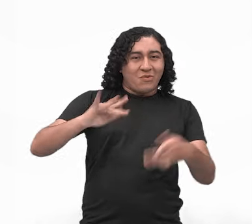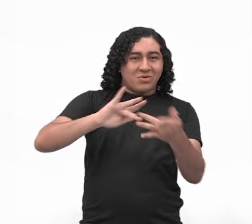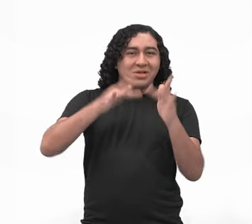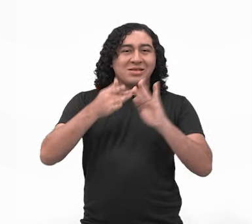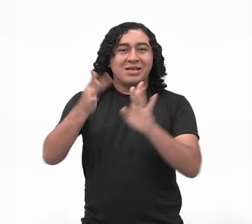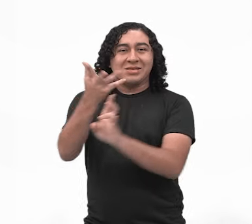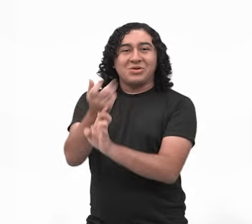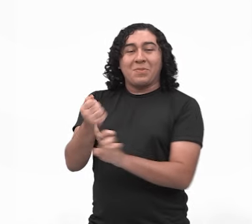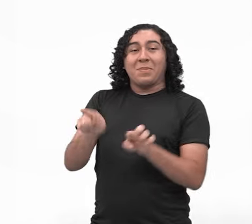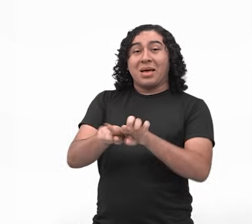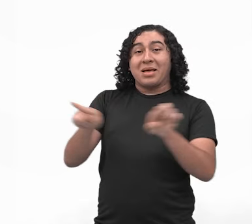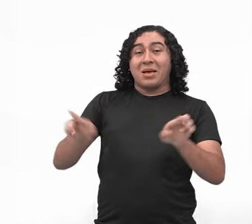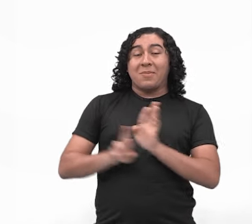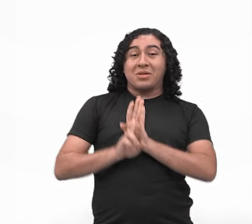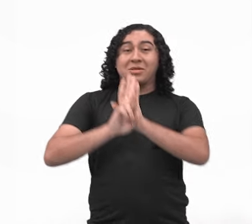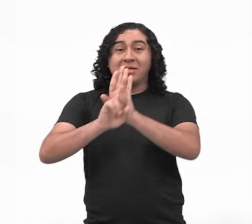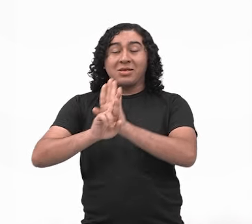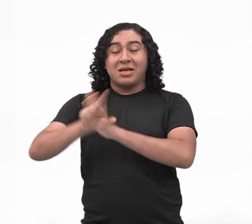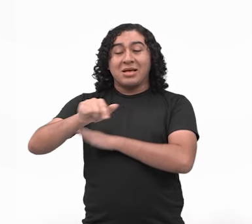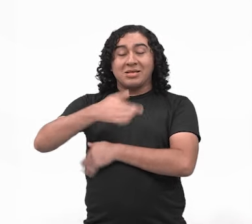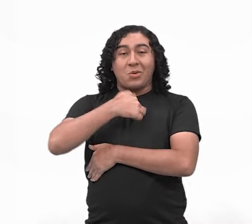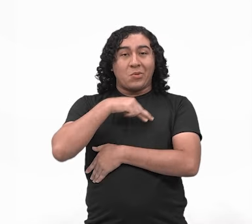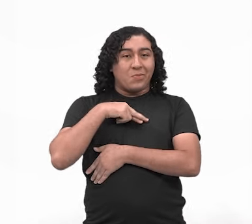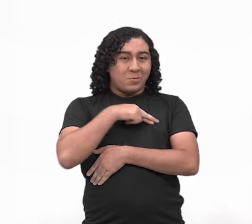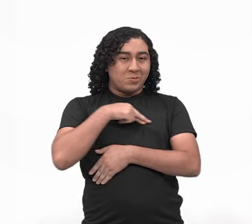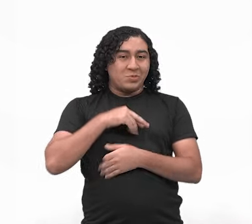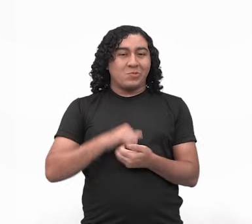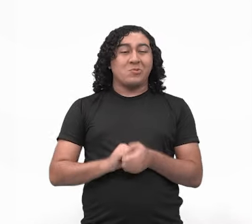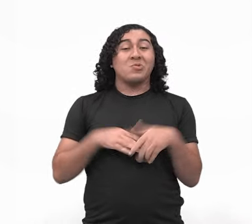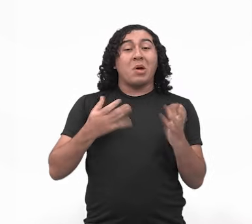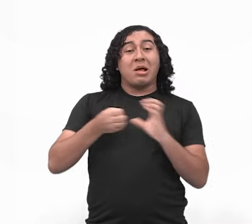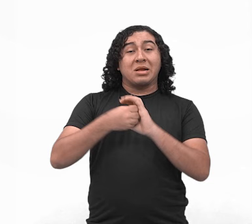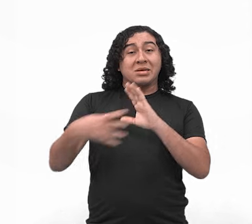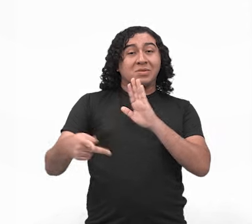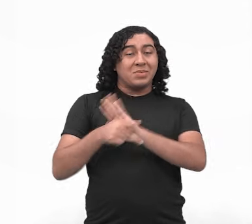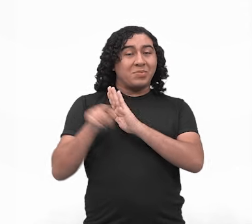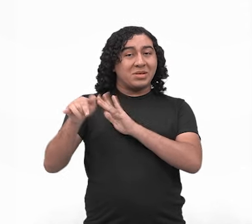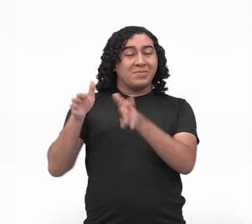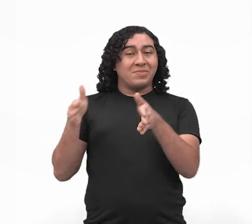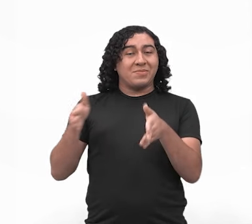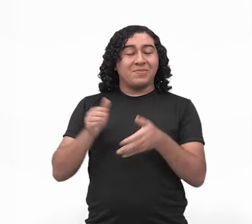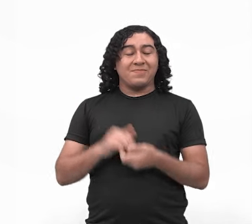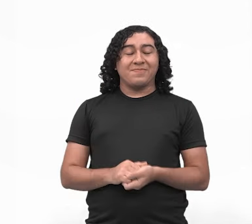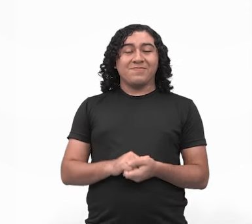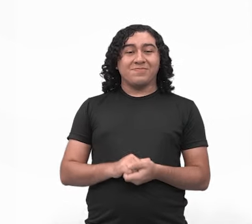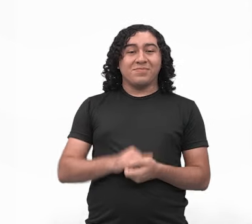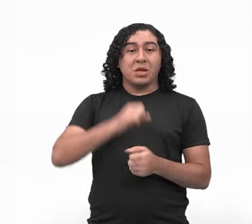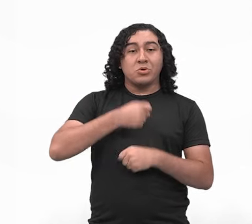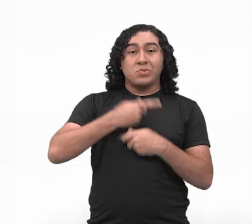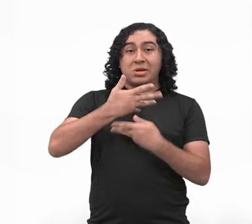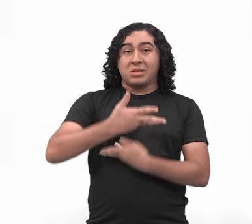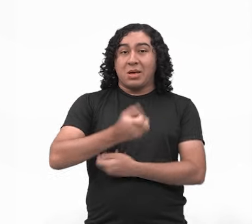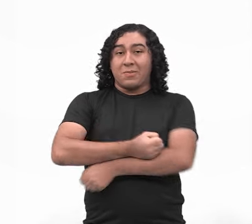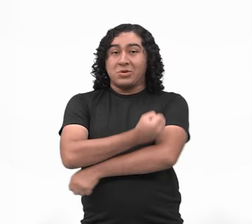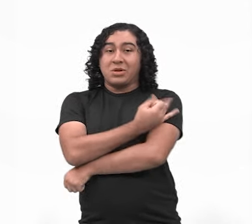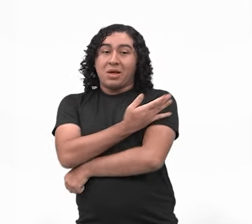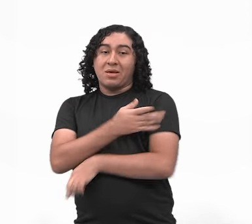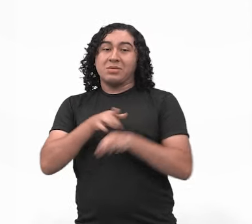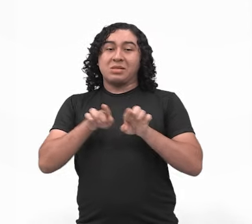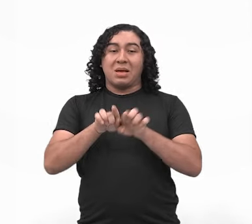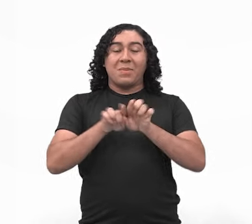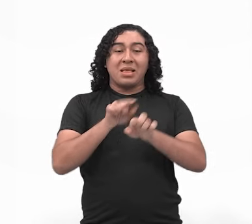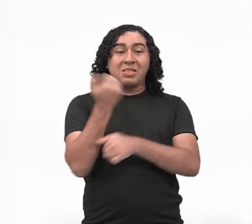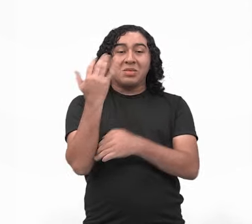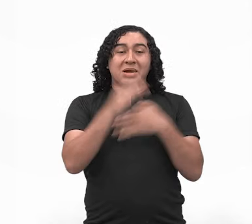romantismo nesse período. Quais são essas características desse período do romantismo? Expressão emocional, natureza e ênfase